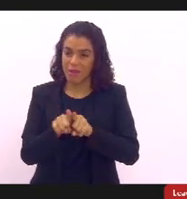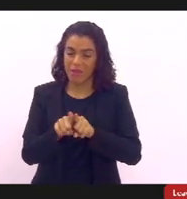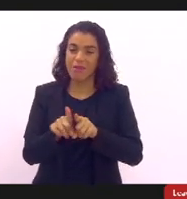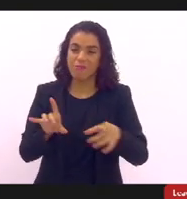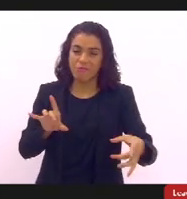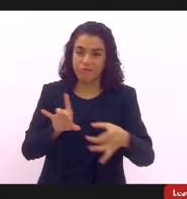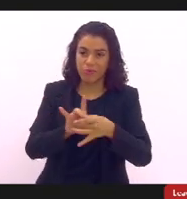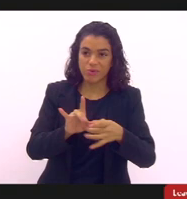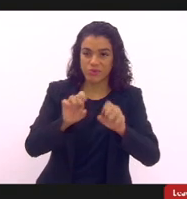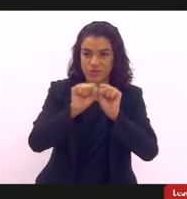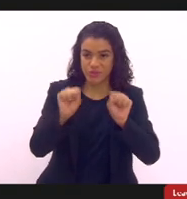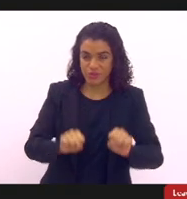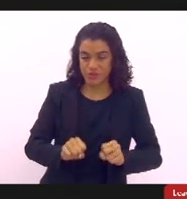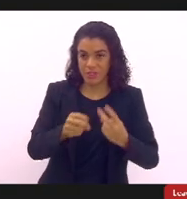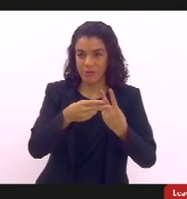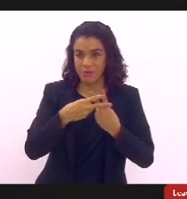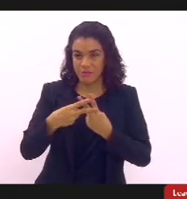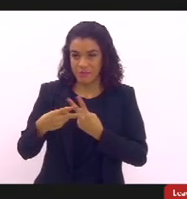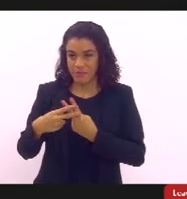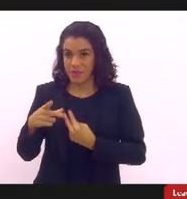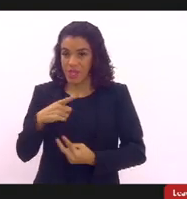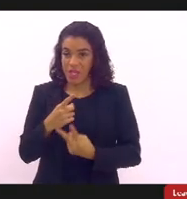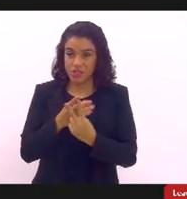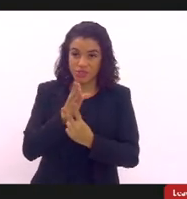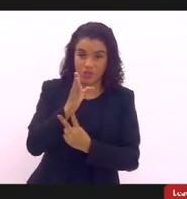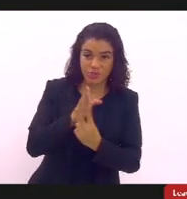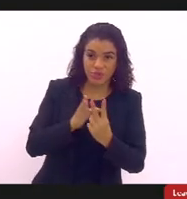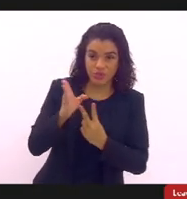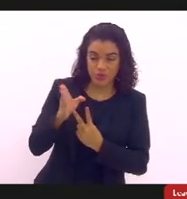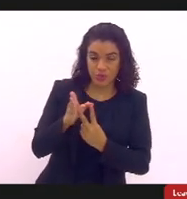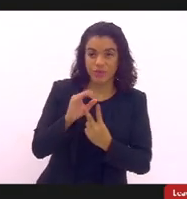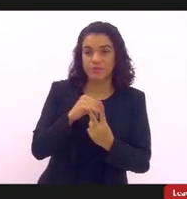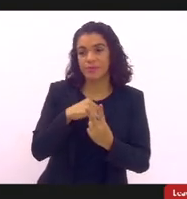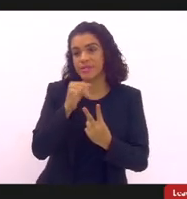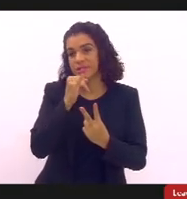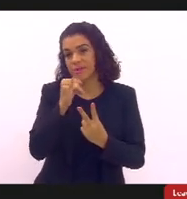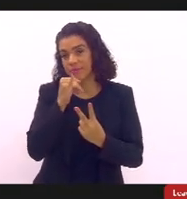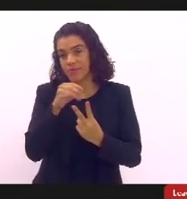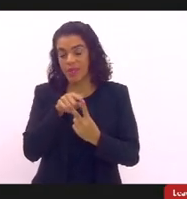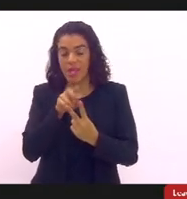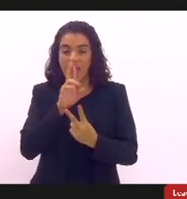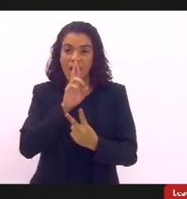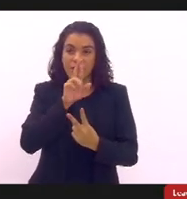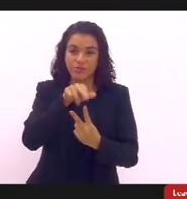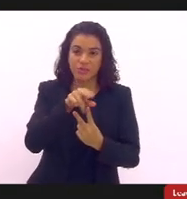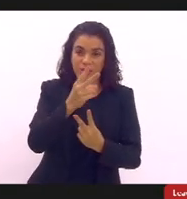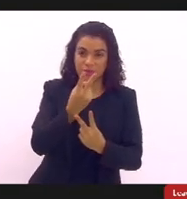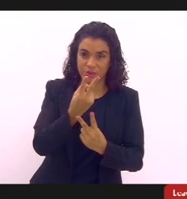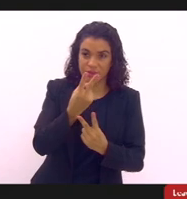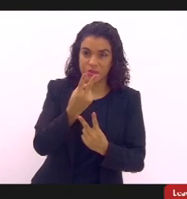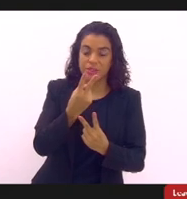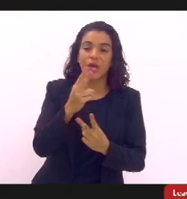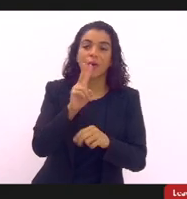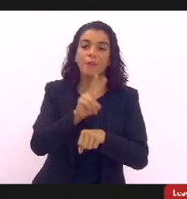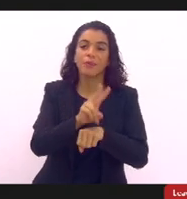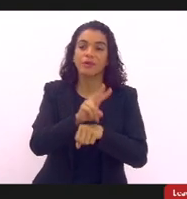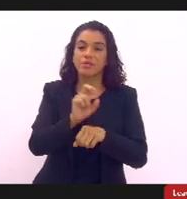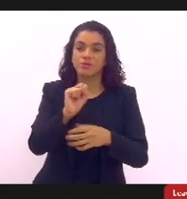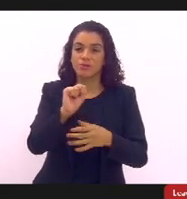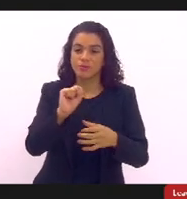prisional. Então, nessa questão das duas ações, a gente tem, que a gente chama de resultado 2, a proteção social, que